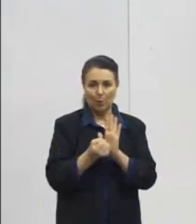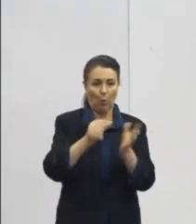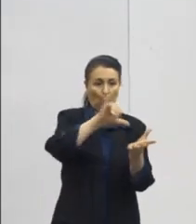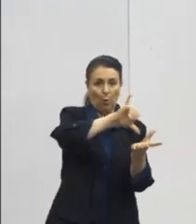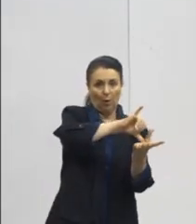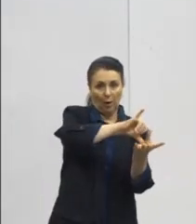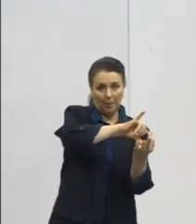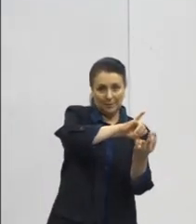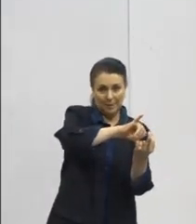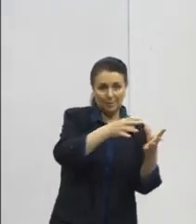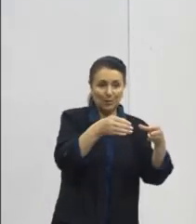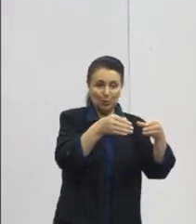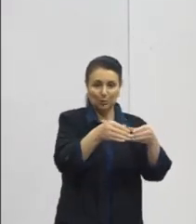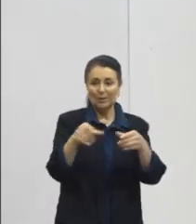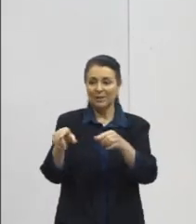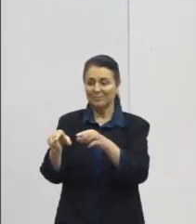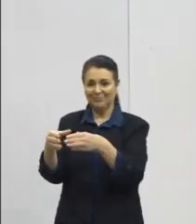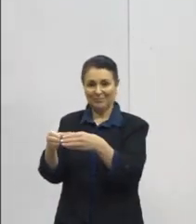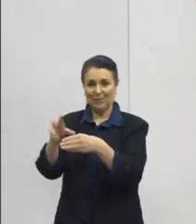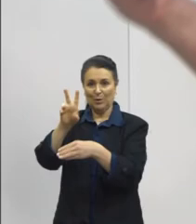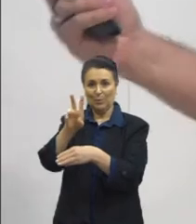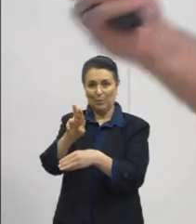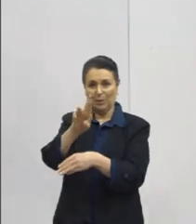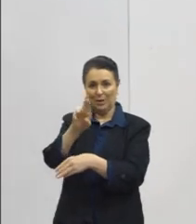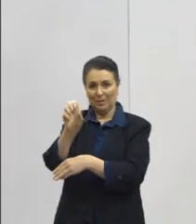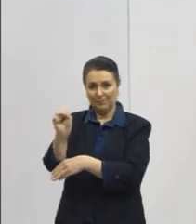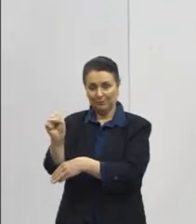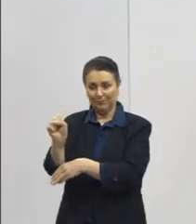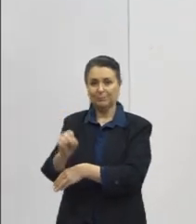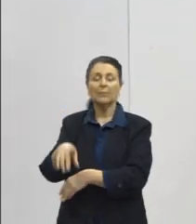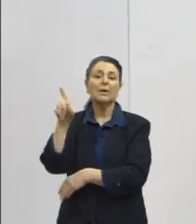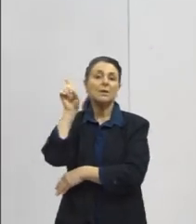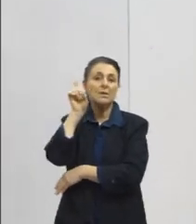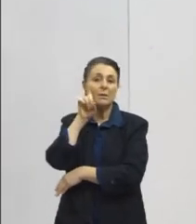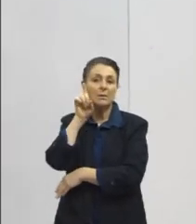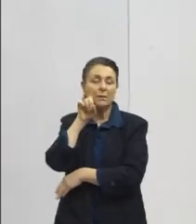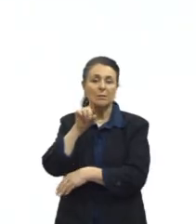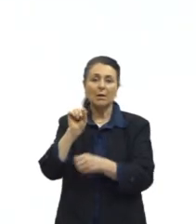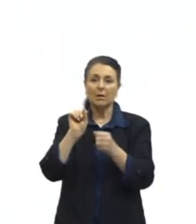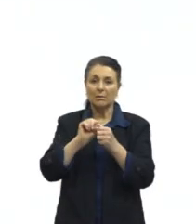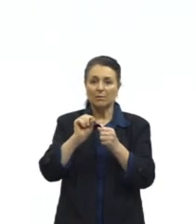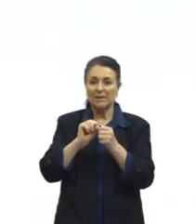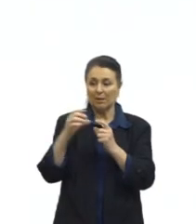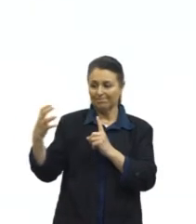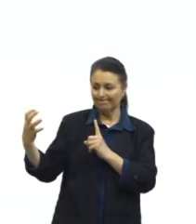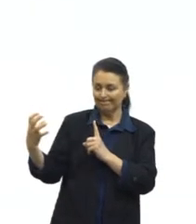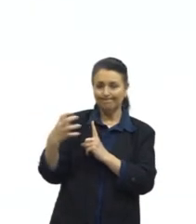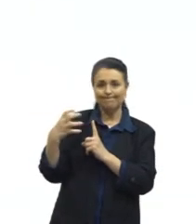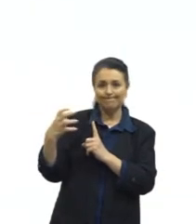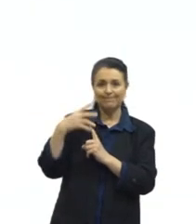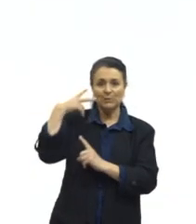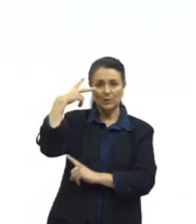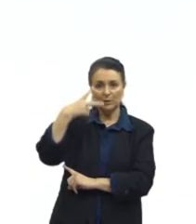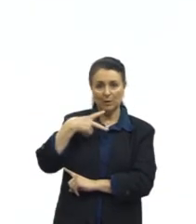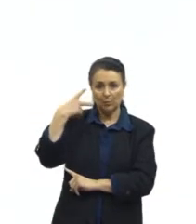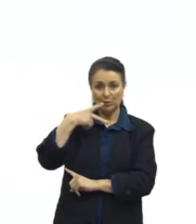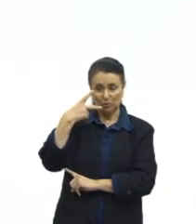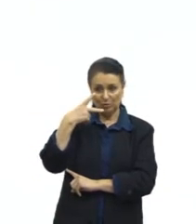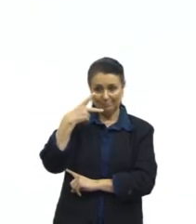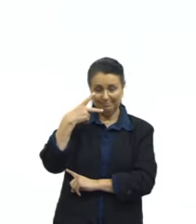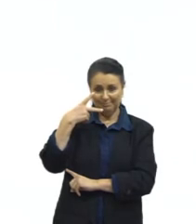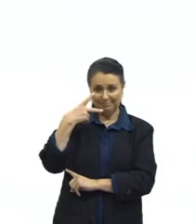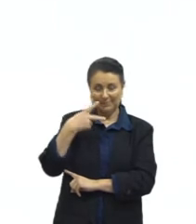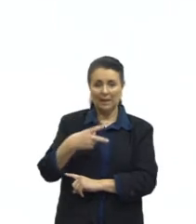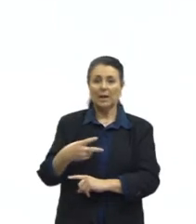quanto o soviético os Estados Unidos fazem intervenções na política americana